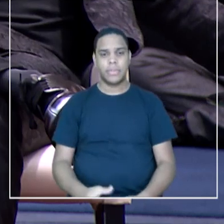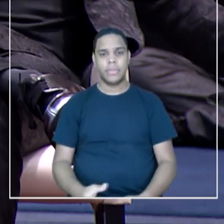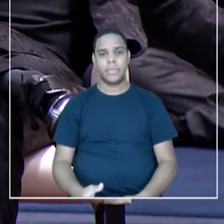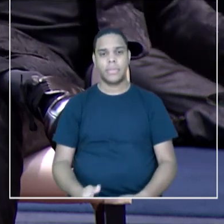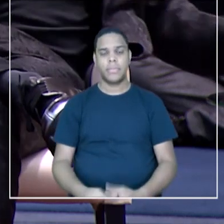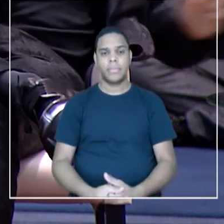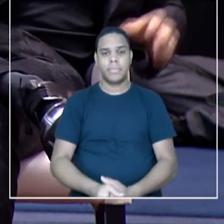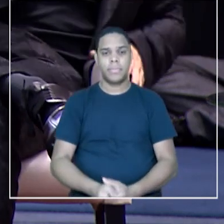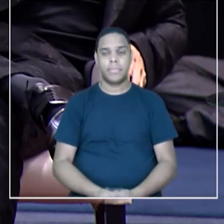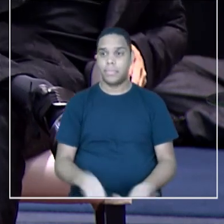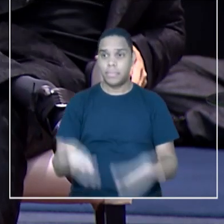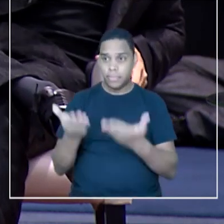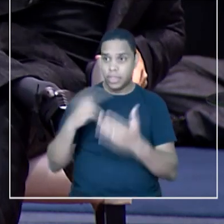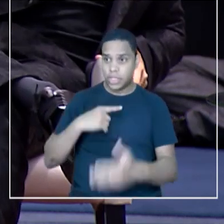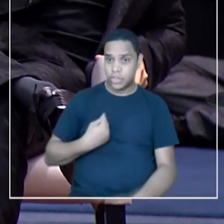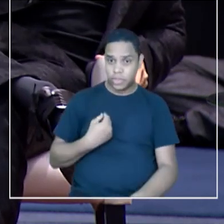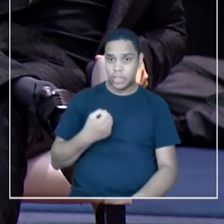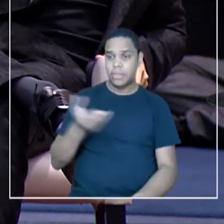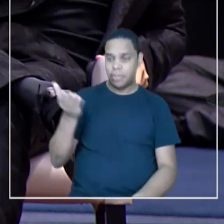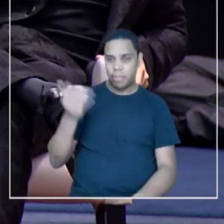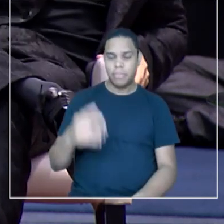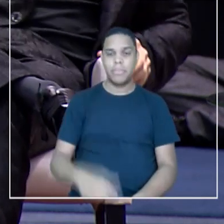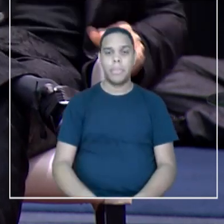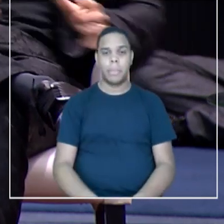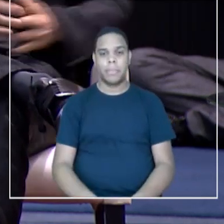Por favor, Rian, o microfone é seu.